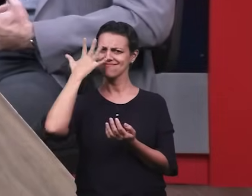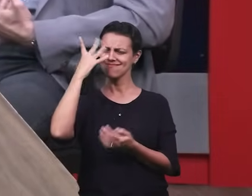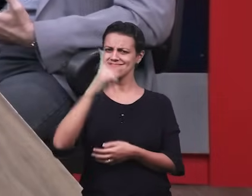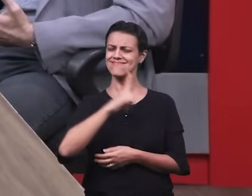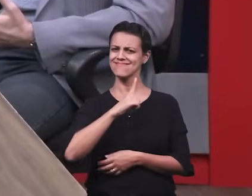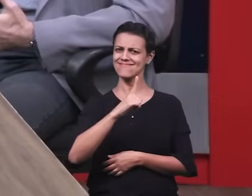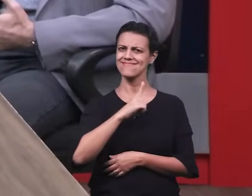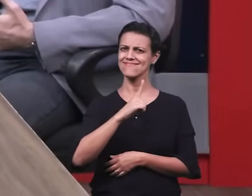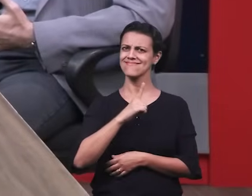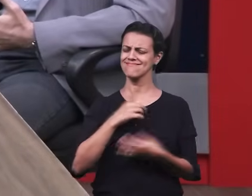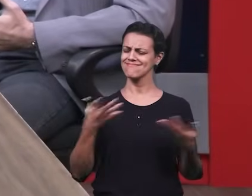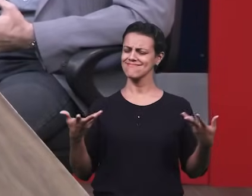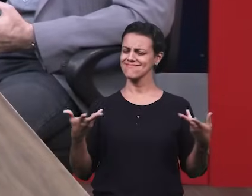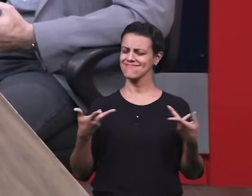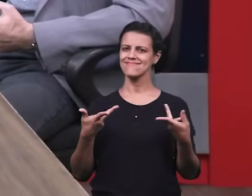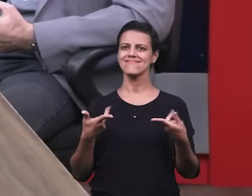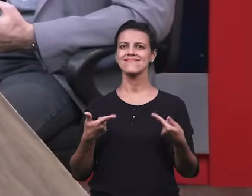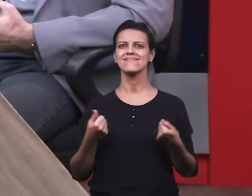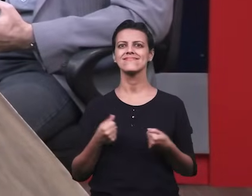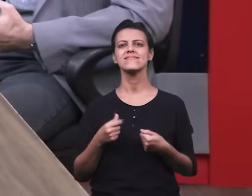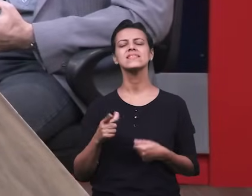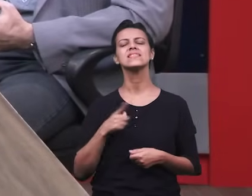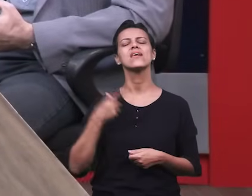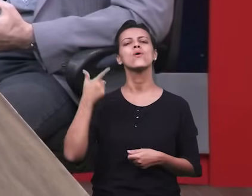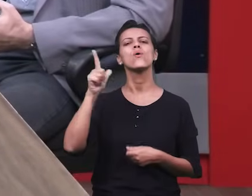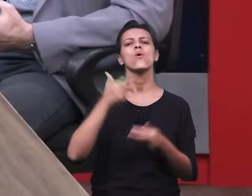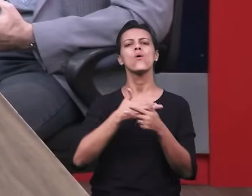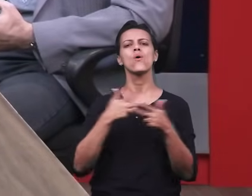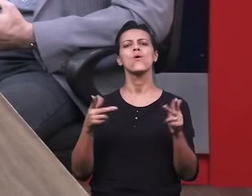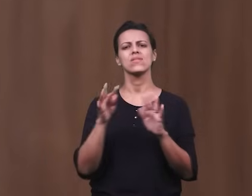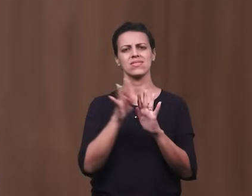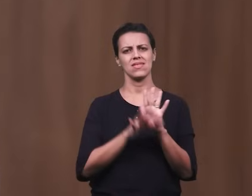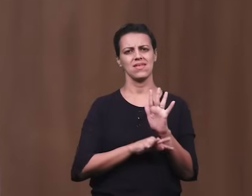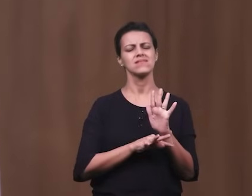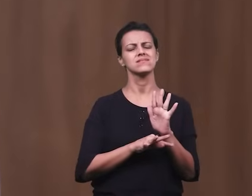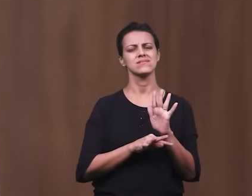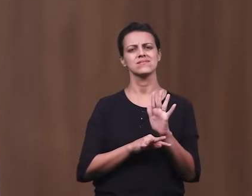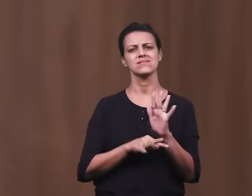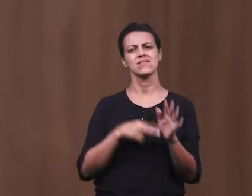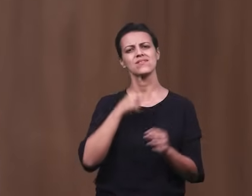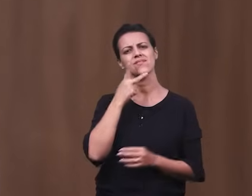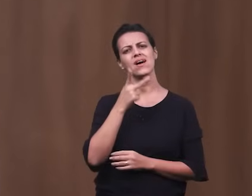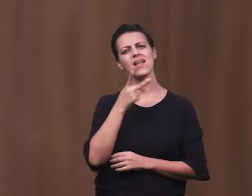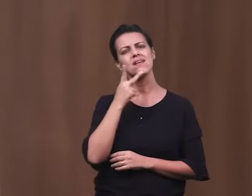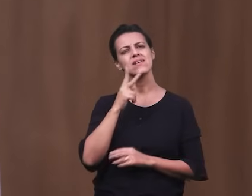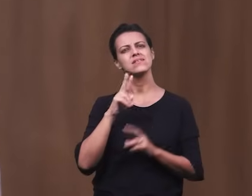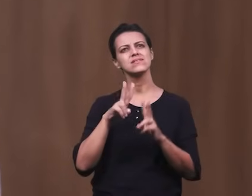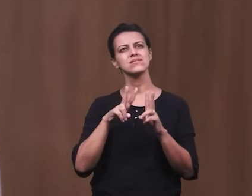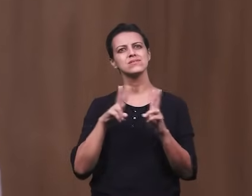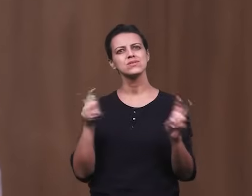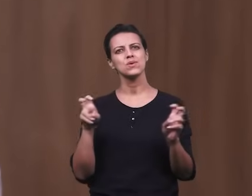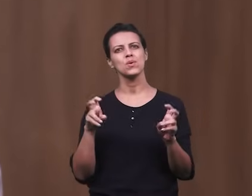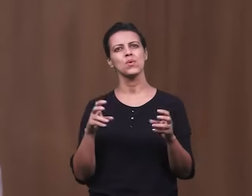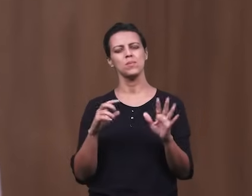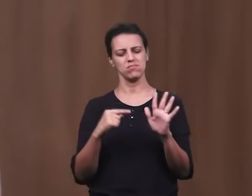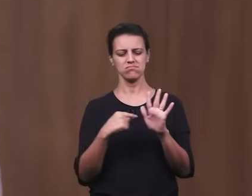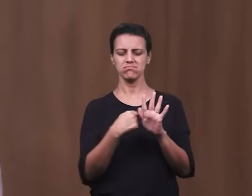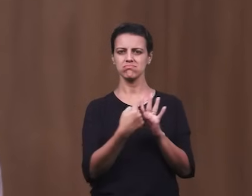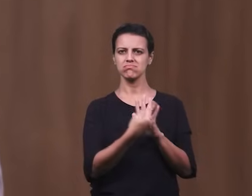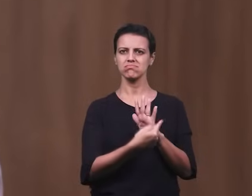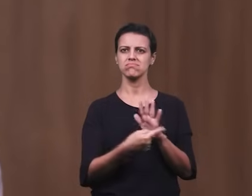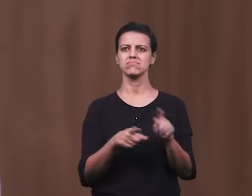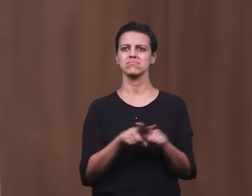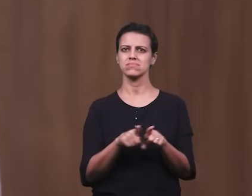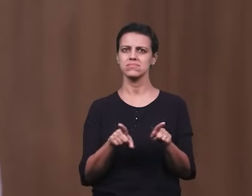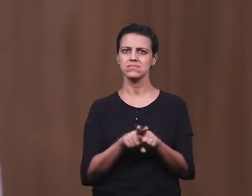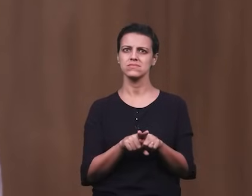Esse ensino. Né? Há outros textos, pastor, o senhor gostaria de mencionar em relação aos próprios órgãos dos sentidos? Tem